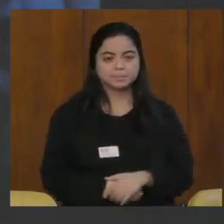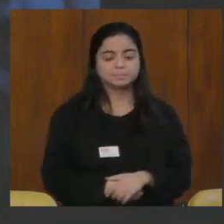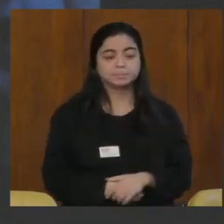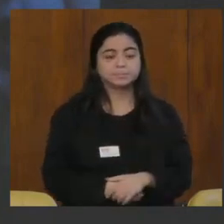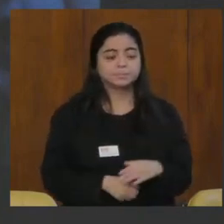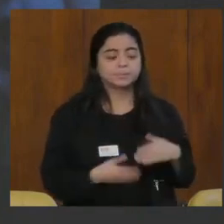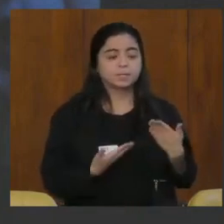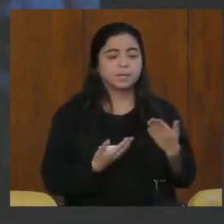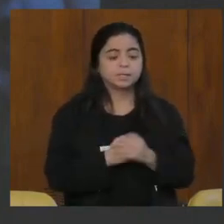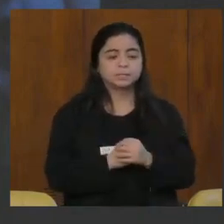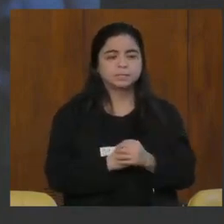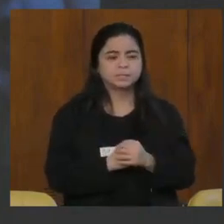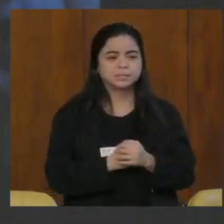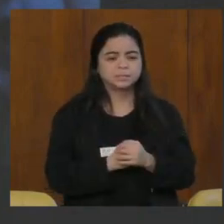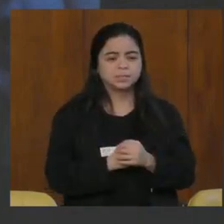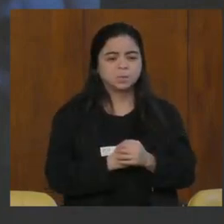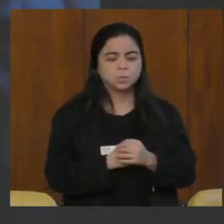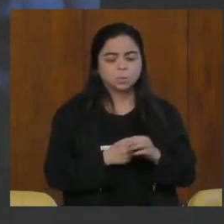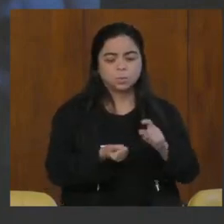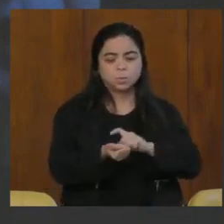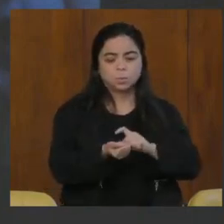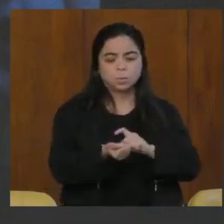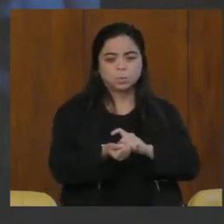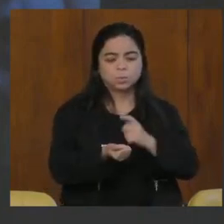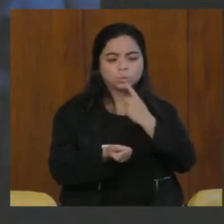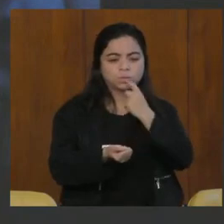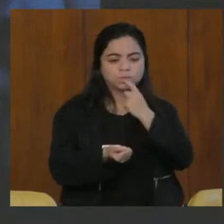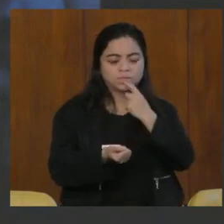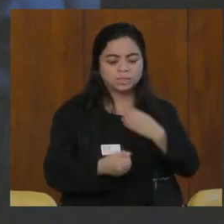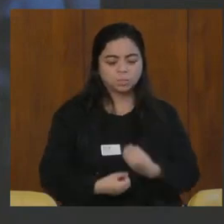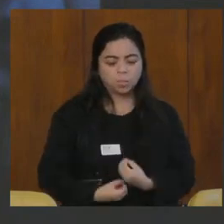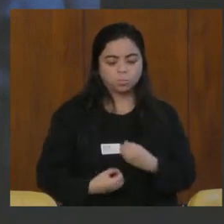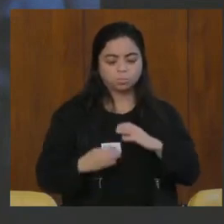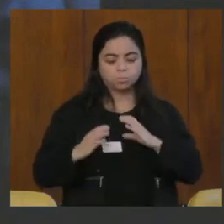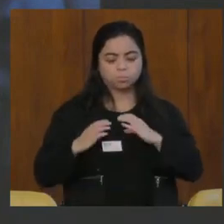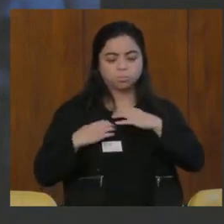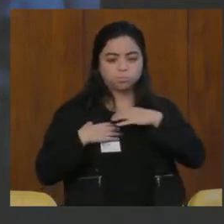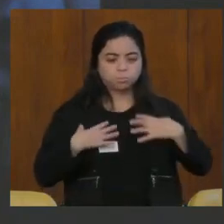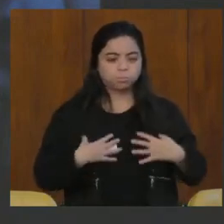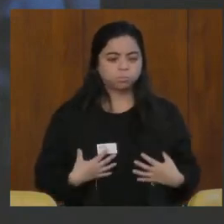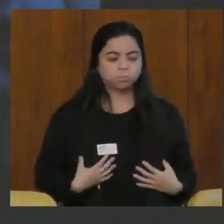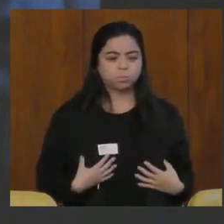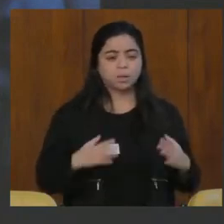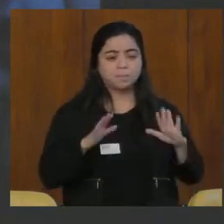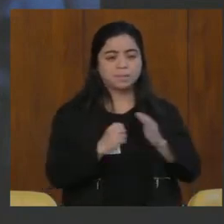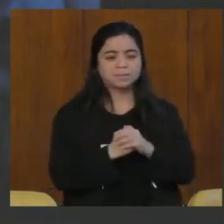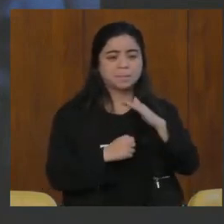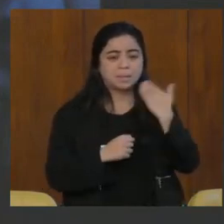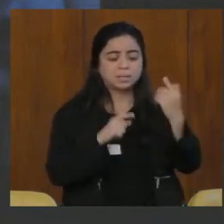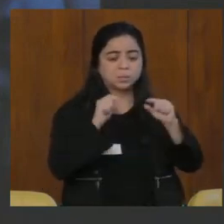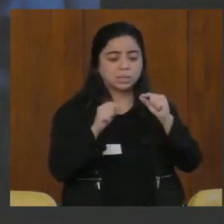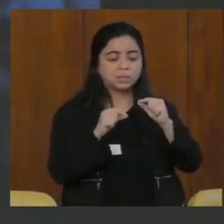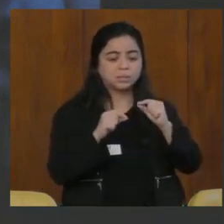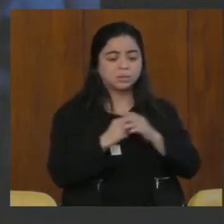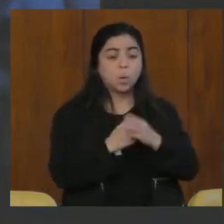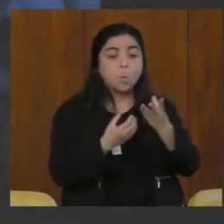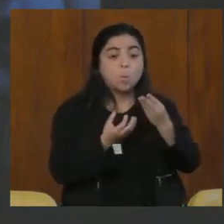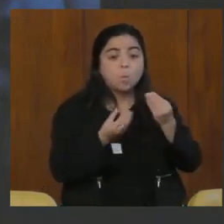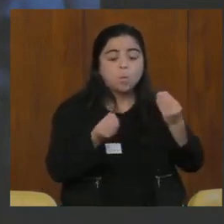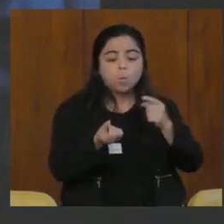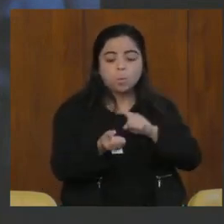e, com isso, não vai muito sangue para o pulmão. Então, a criança fica muito bem, obrigada. O que mata a criança é o excesso de